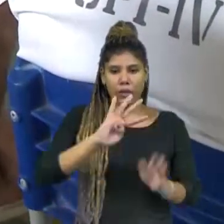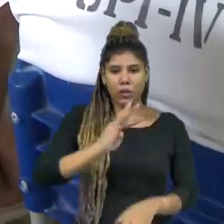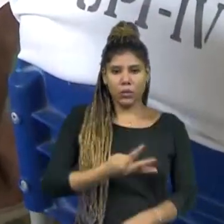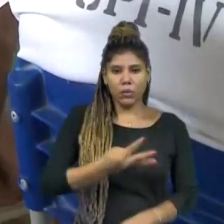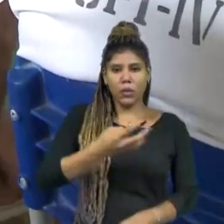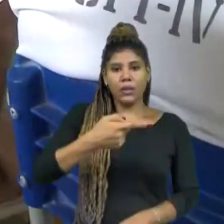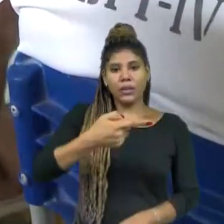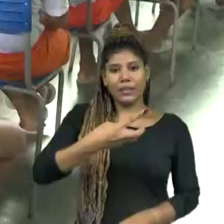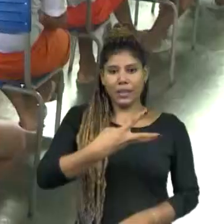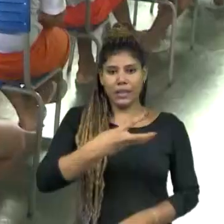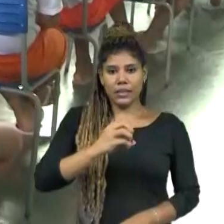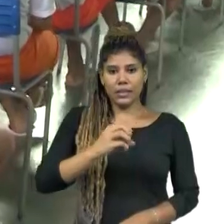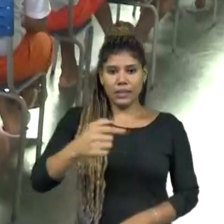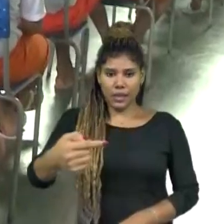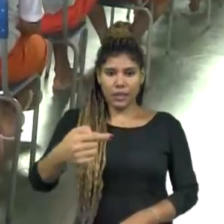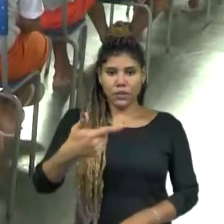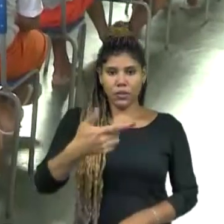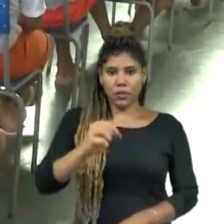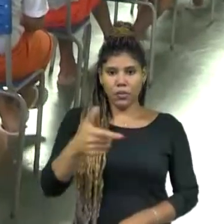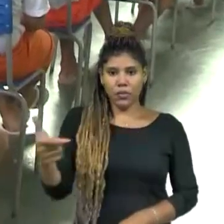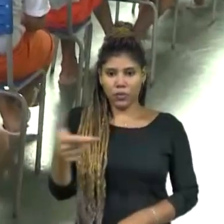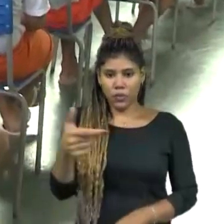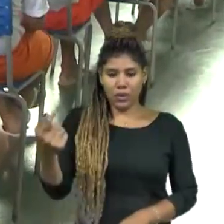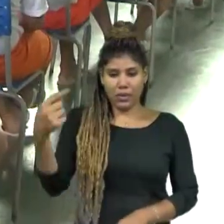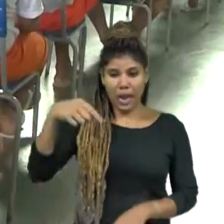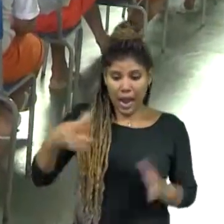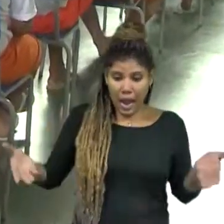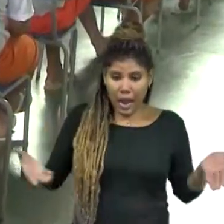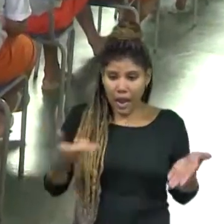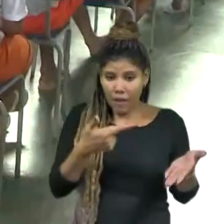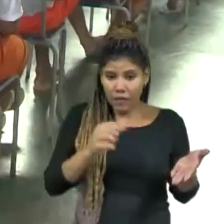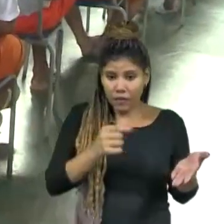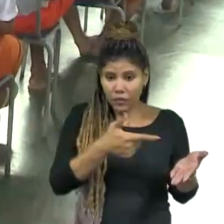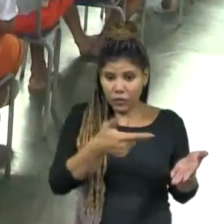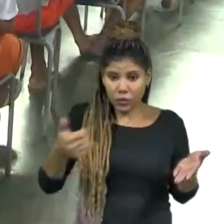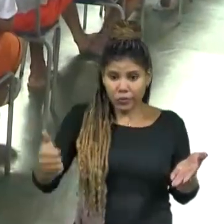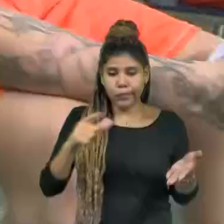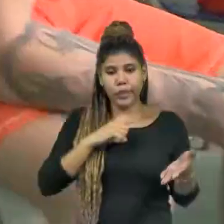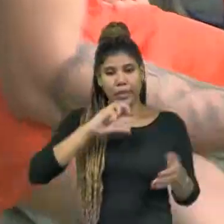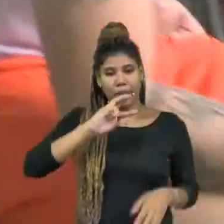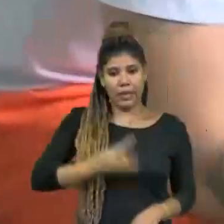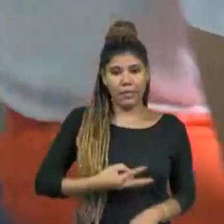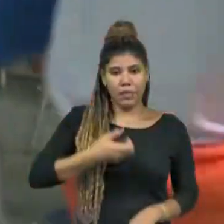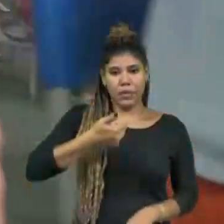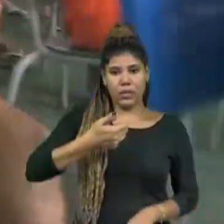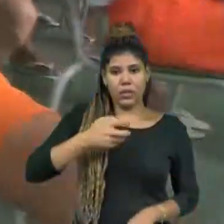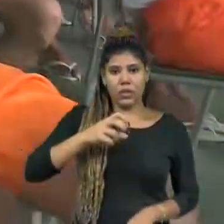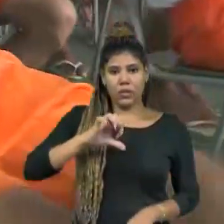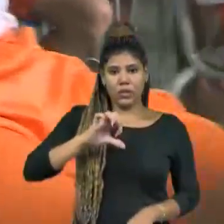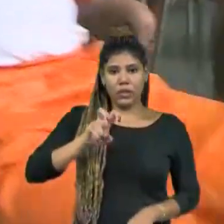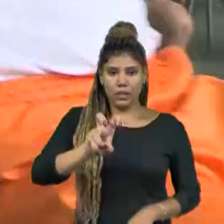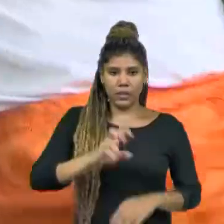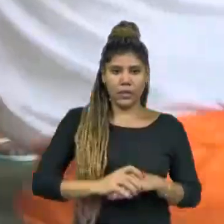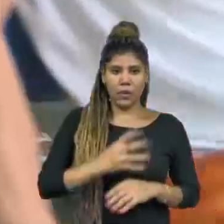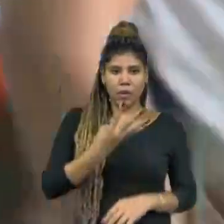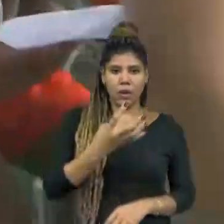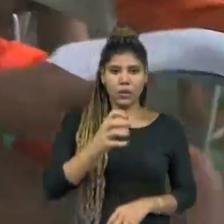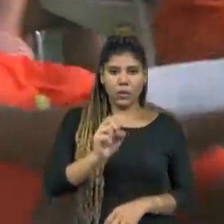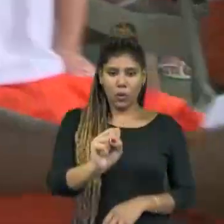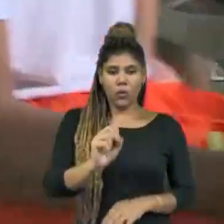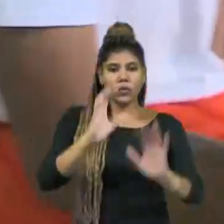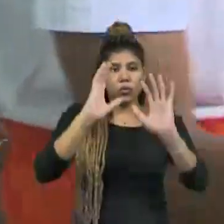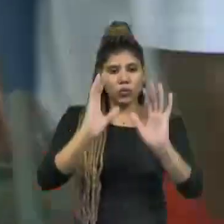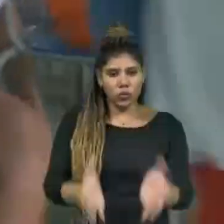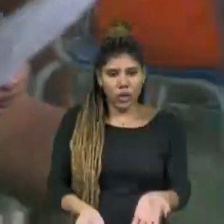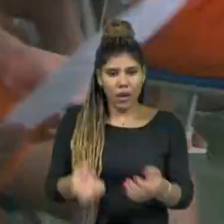4.307 em 2022, enquanto em 2021 eram 3.195. 48 detentos já ingressaram no